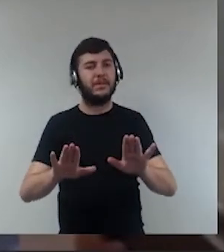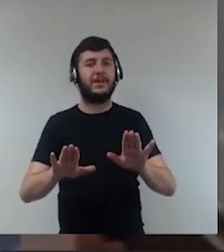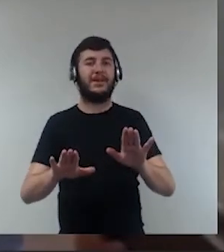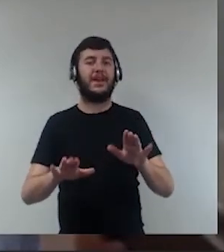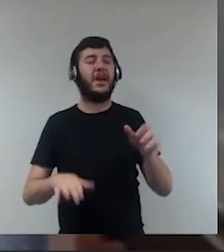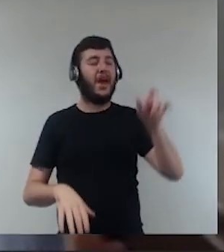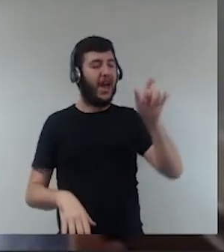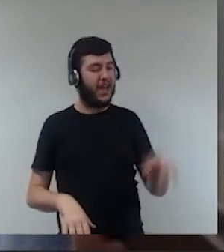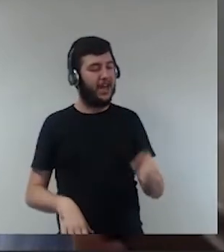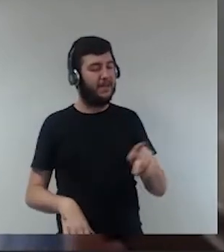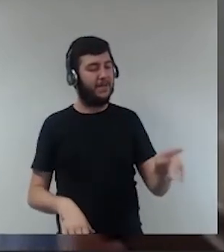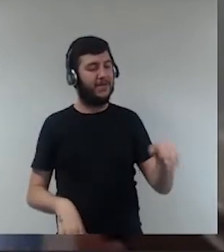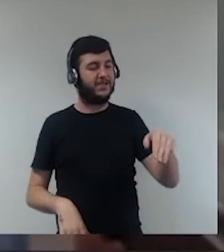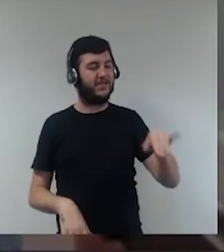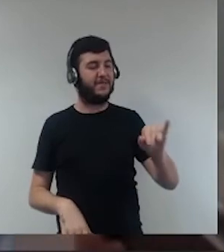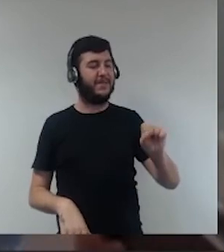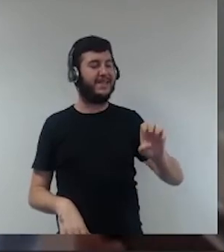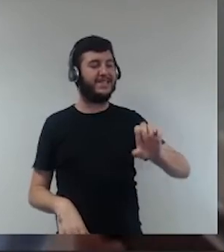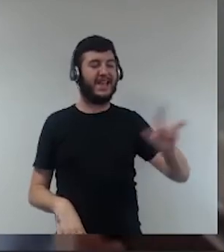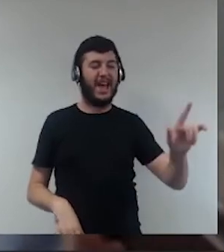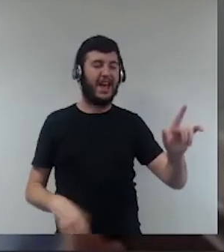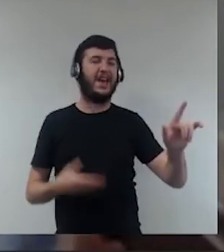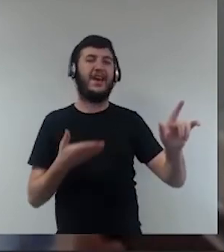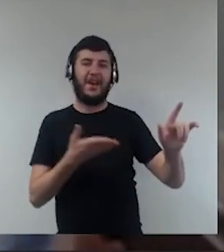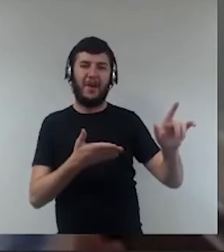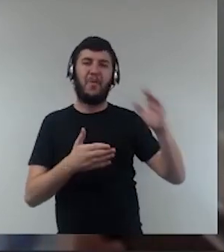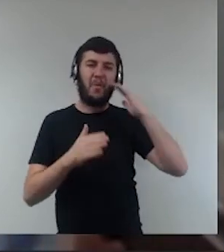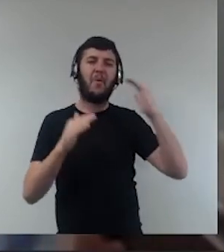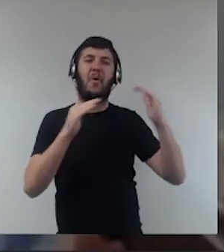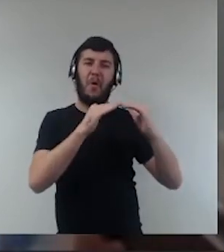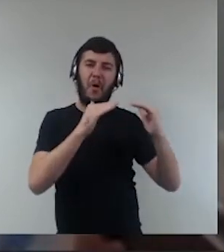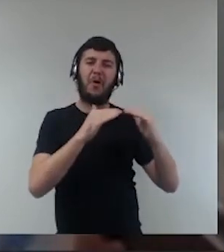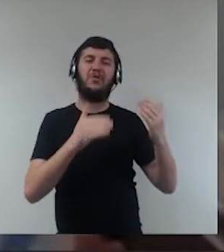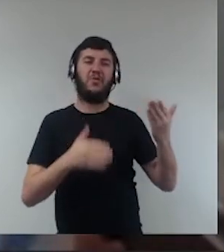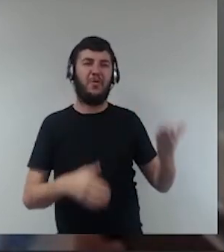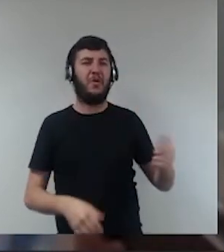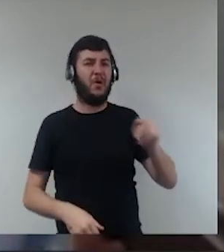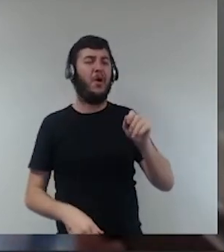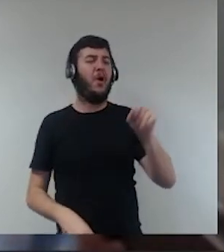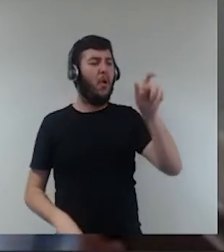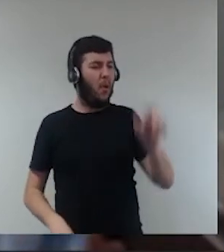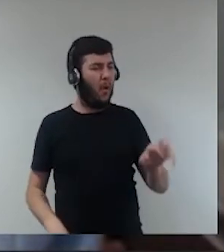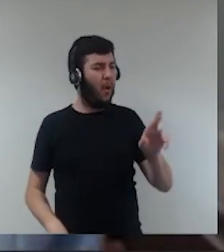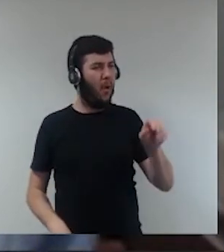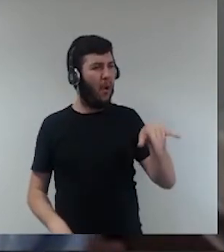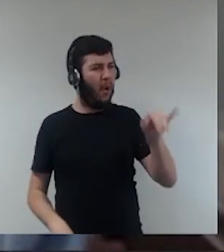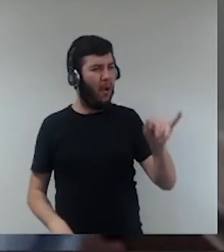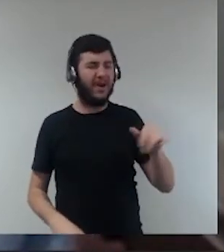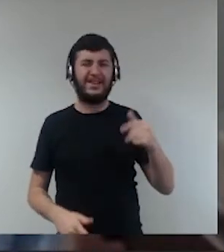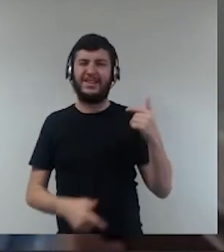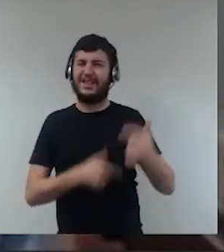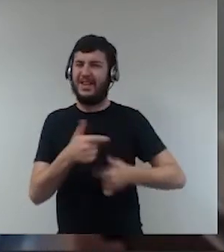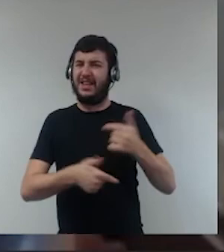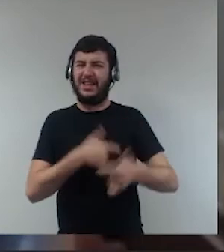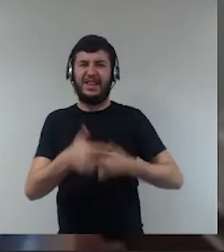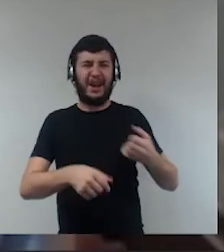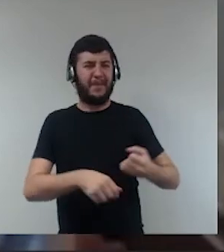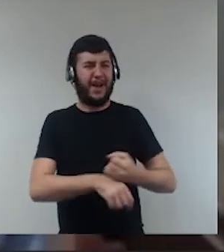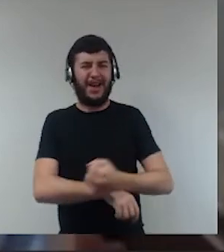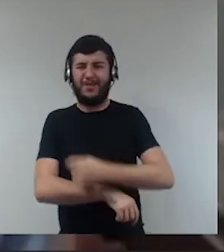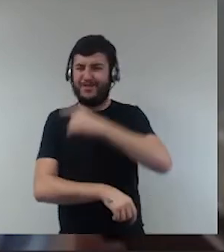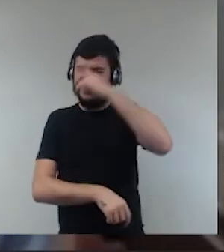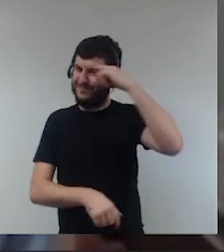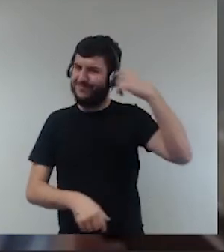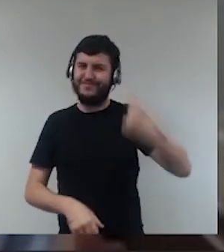Misael Montenegro, o Rony tem feito um trabalho maravilhoso à frente da escola, um trabalho que é cada vez mais necessário. Os